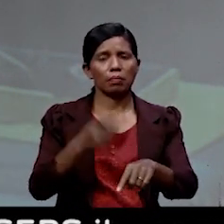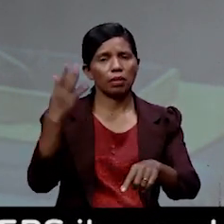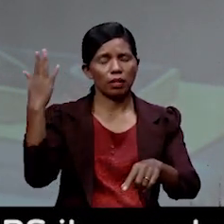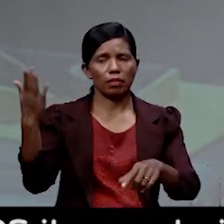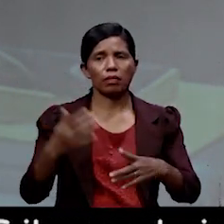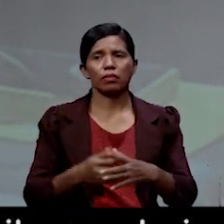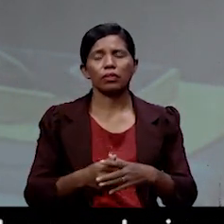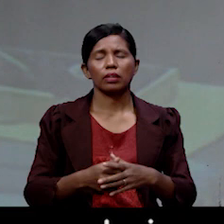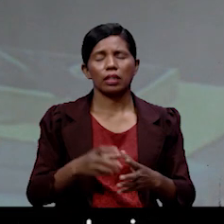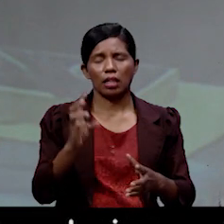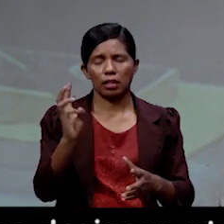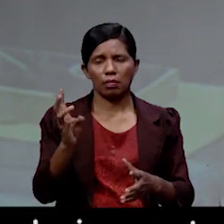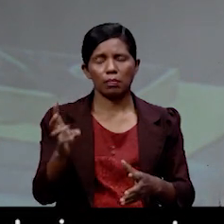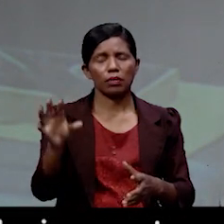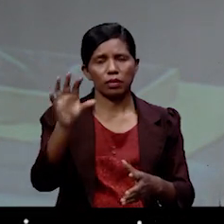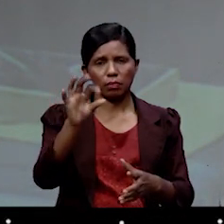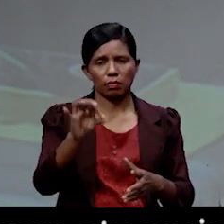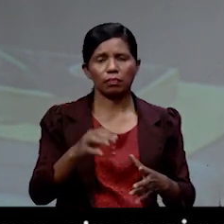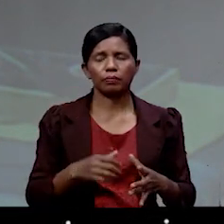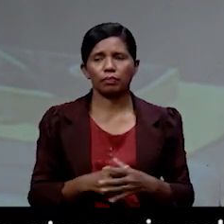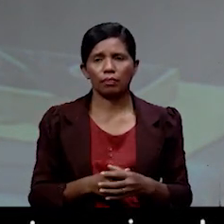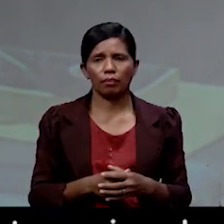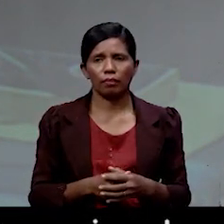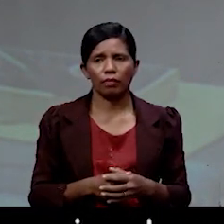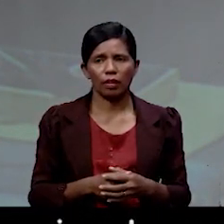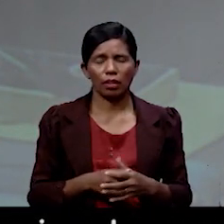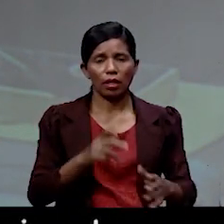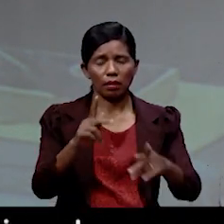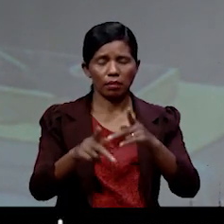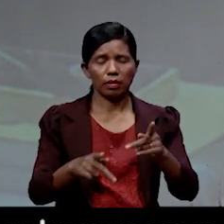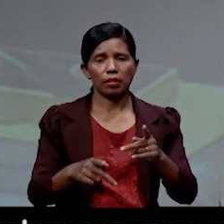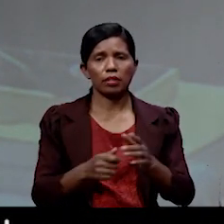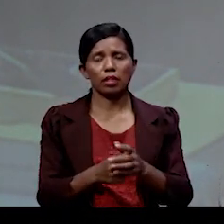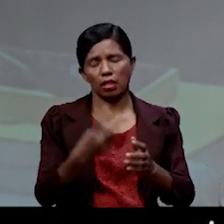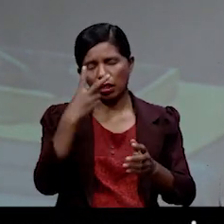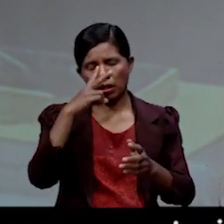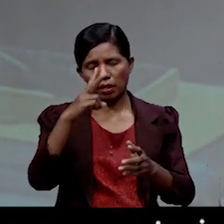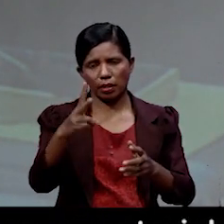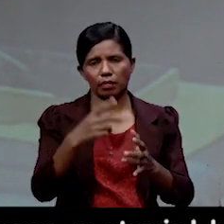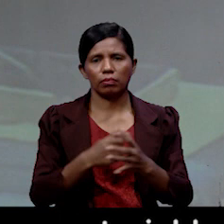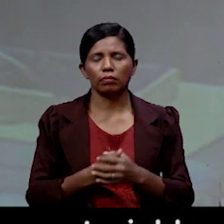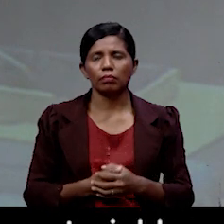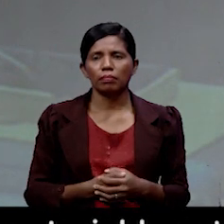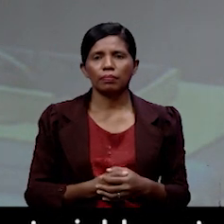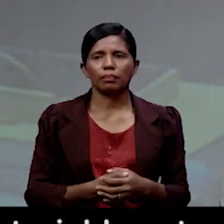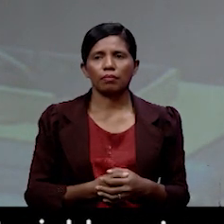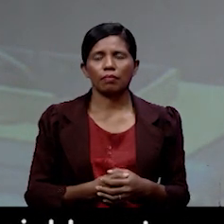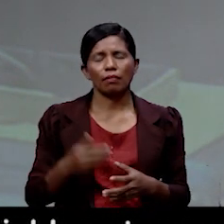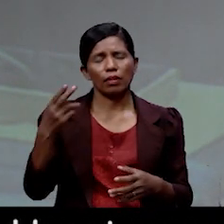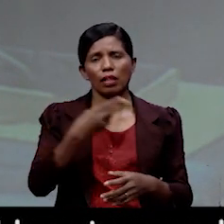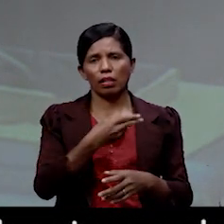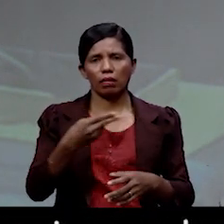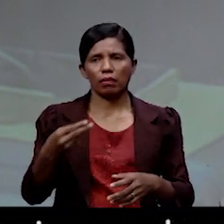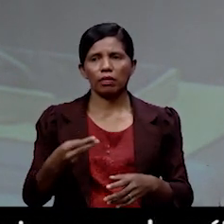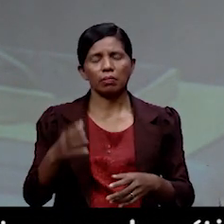ne 79 capitão mudi be uluk substituti ba Prabowo e ha be comandos e ha Indonesia ni niane